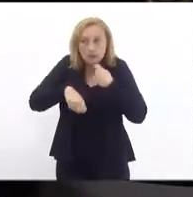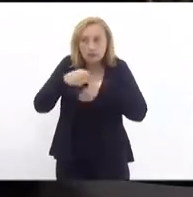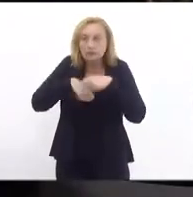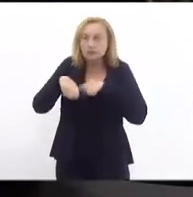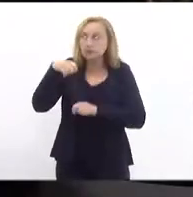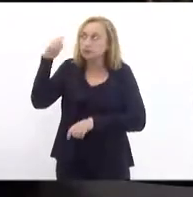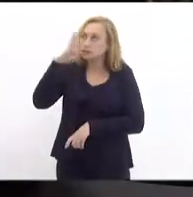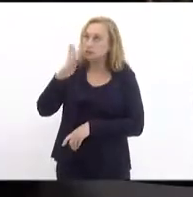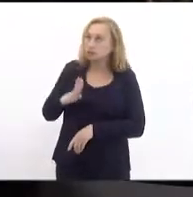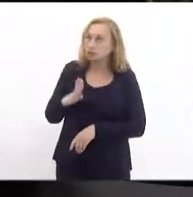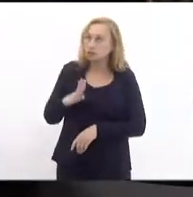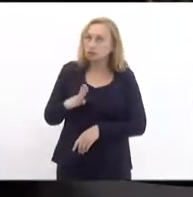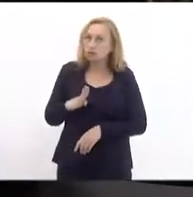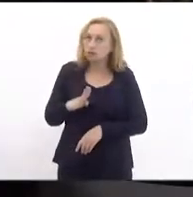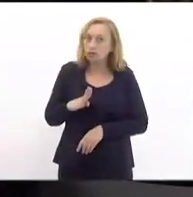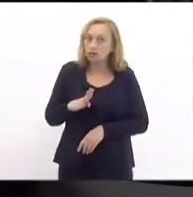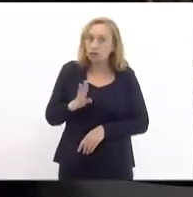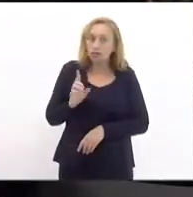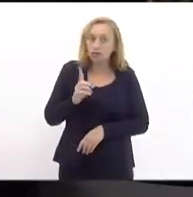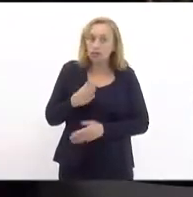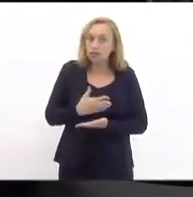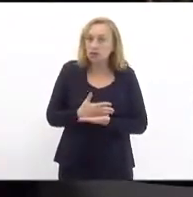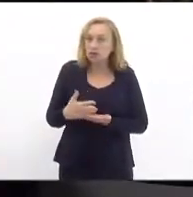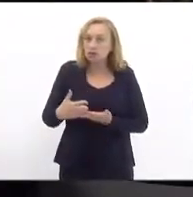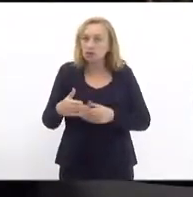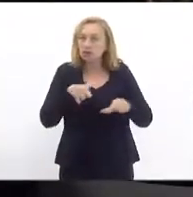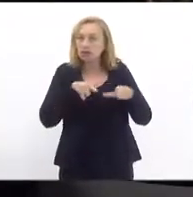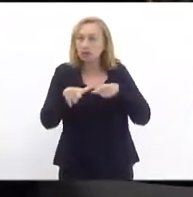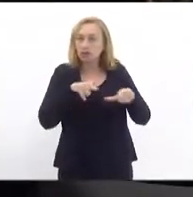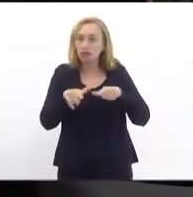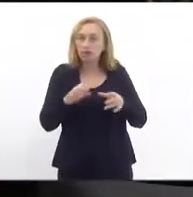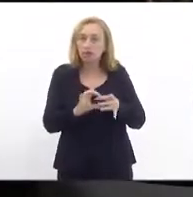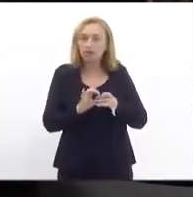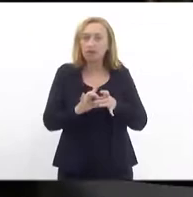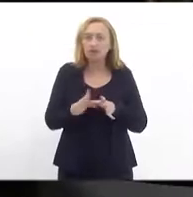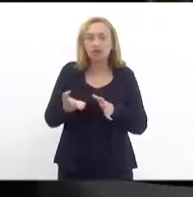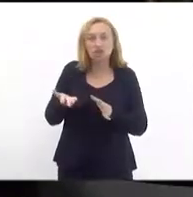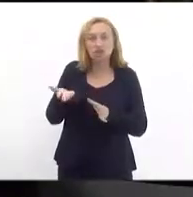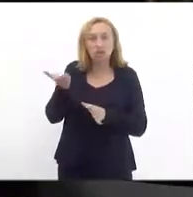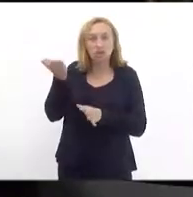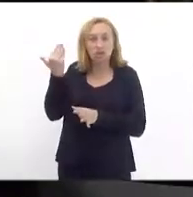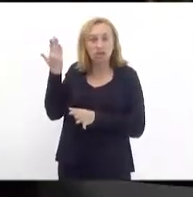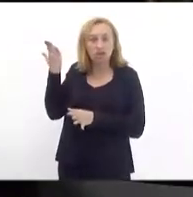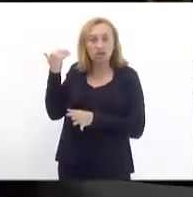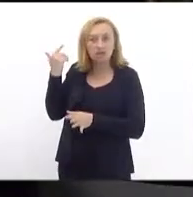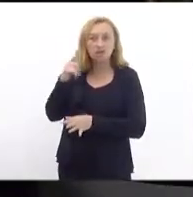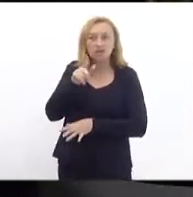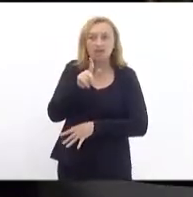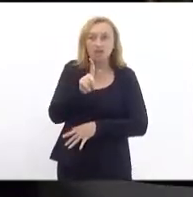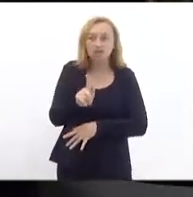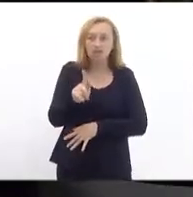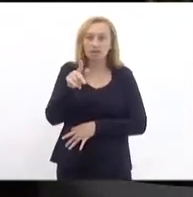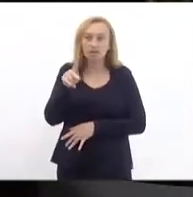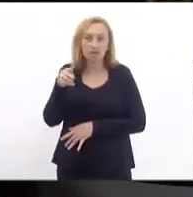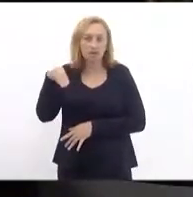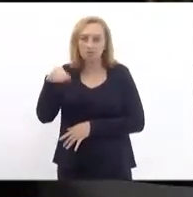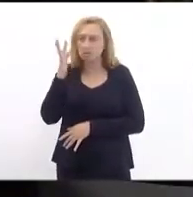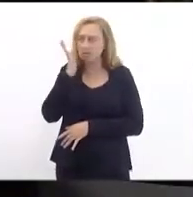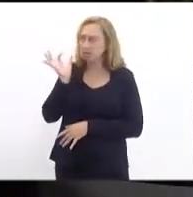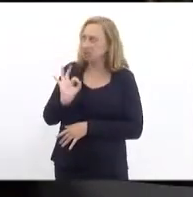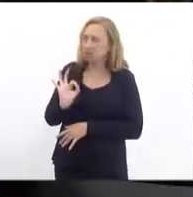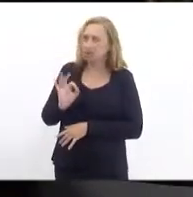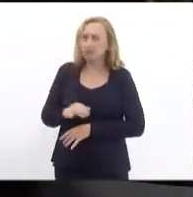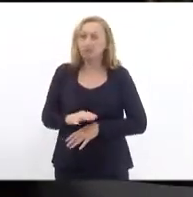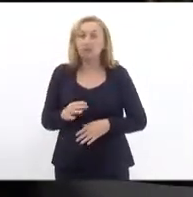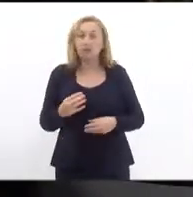Brasil, a gente ainda não começou a trabalhar para deixar para trás a questão do IGPM. Eu não entendo isso.